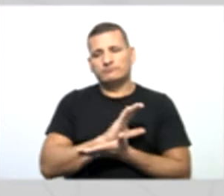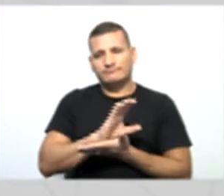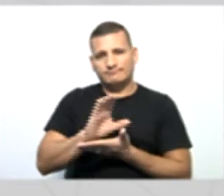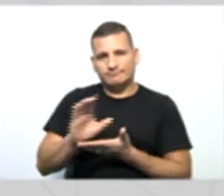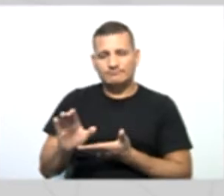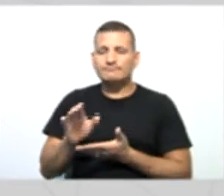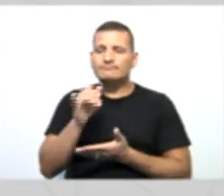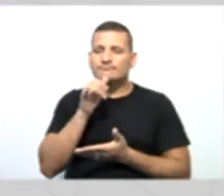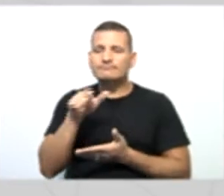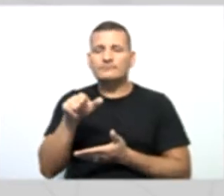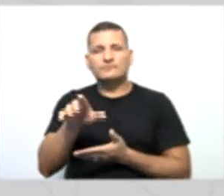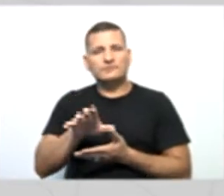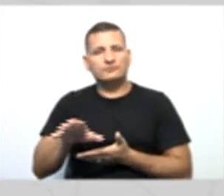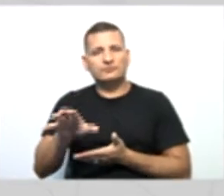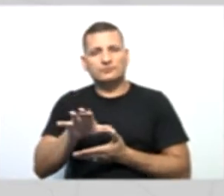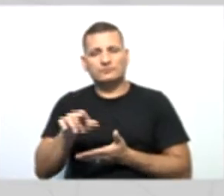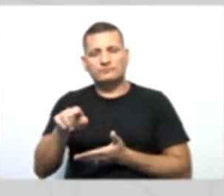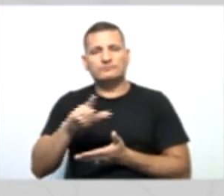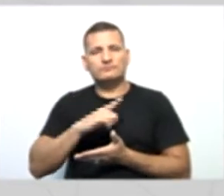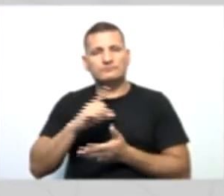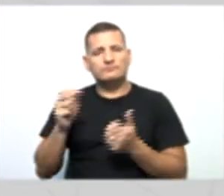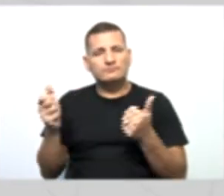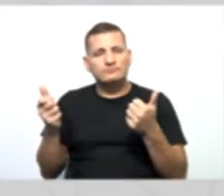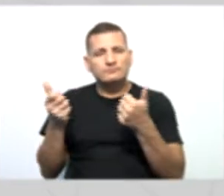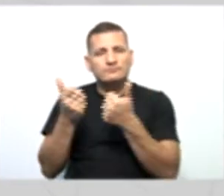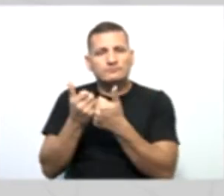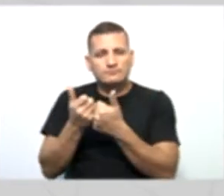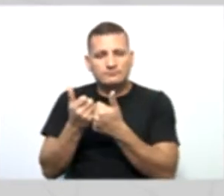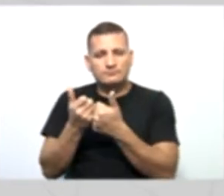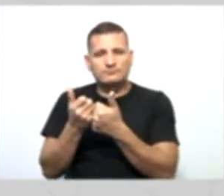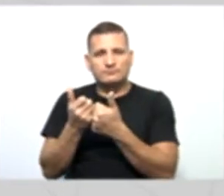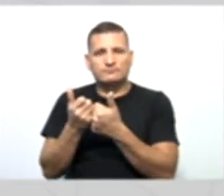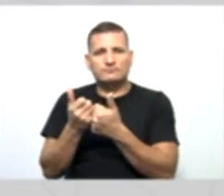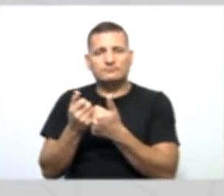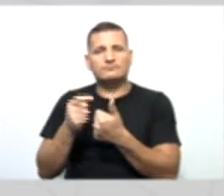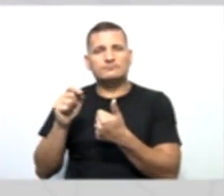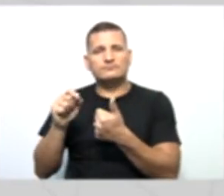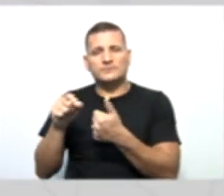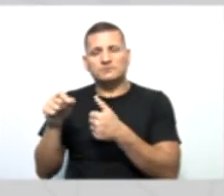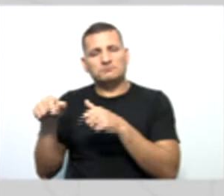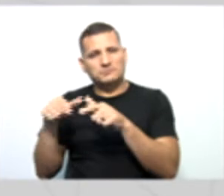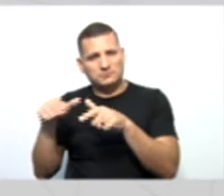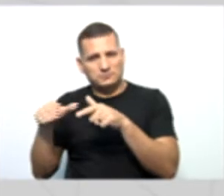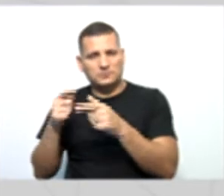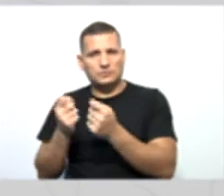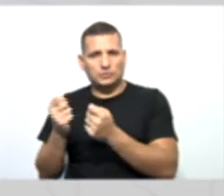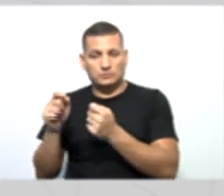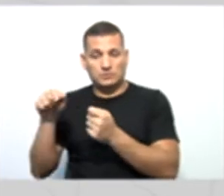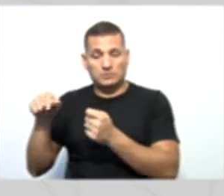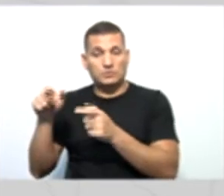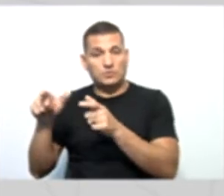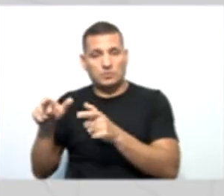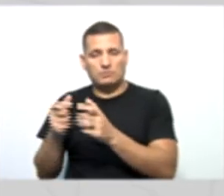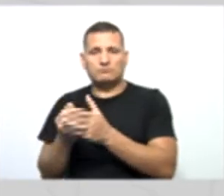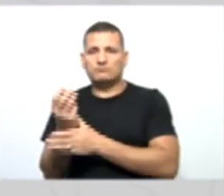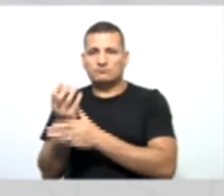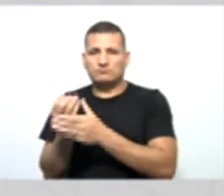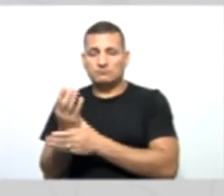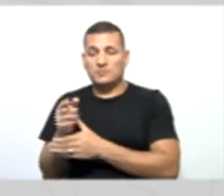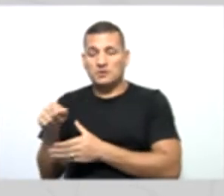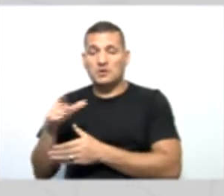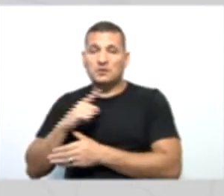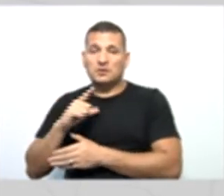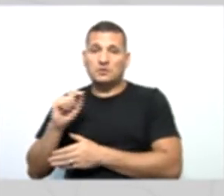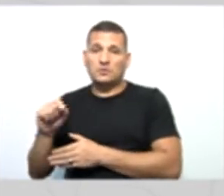muito próspera dentro de uma determinada atividade econômica produzida naquele local e aí